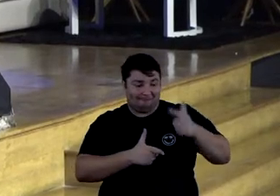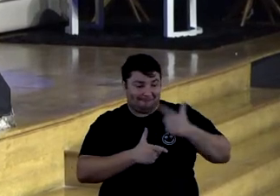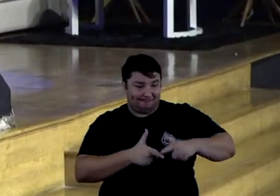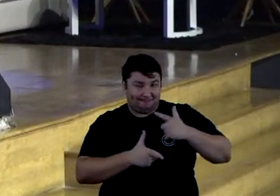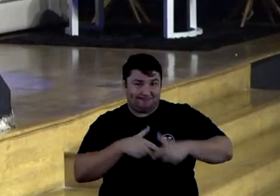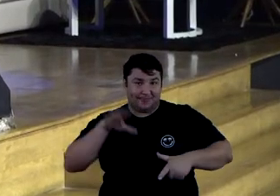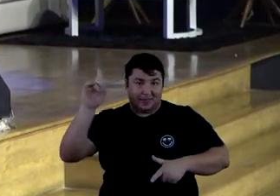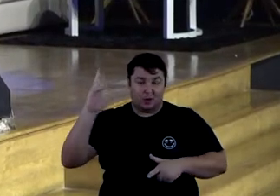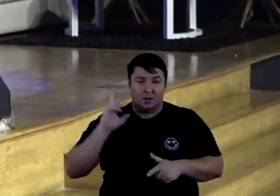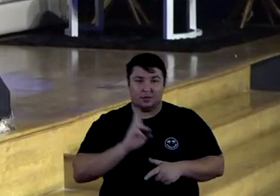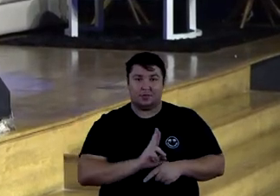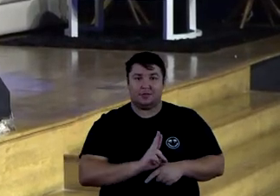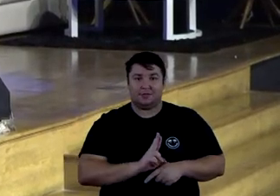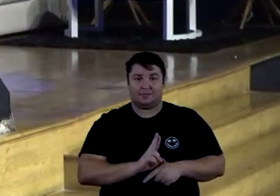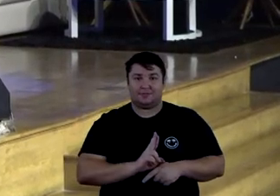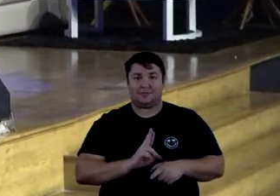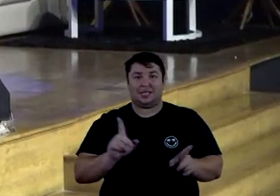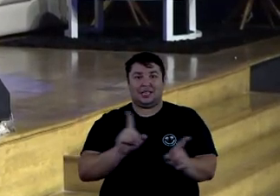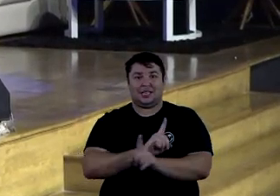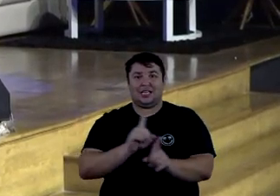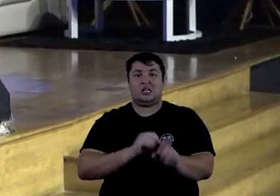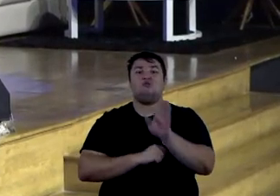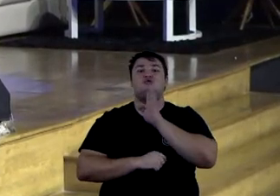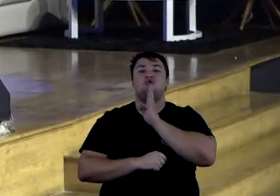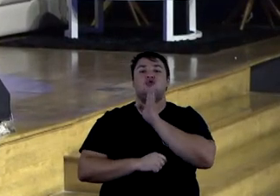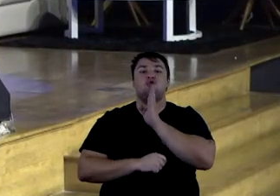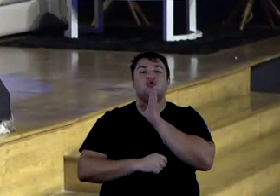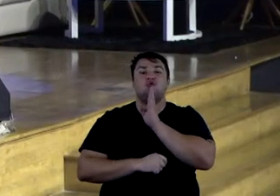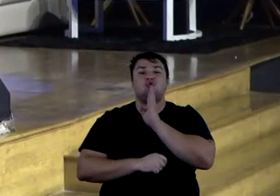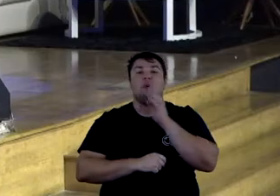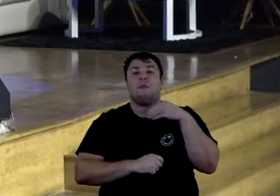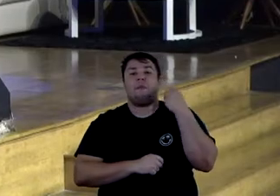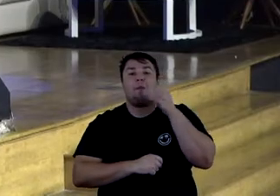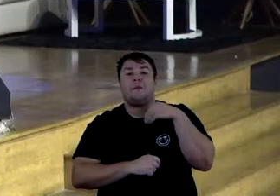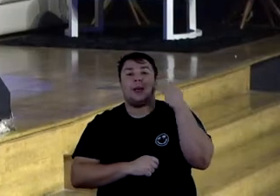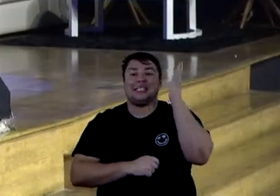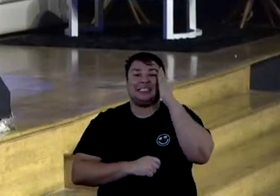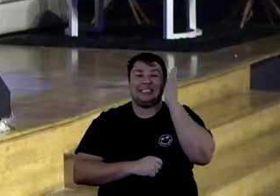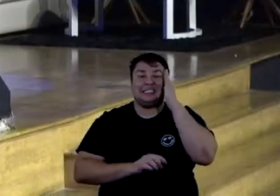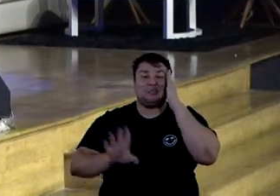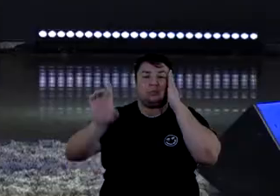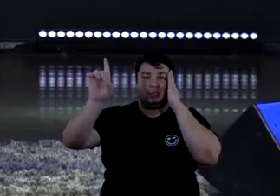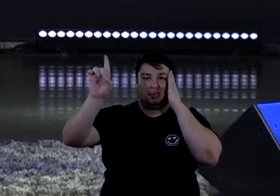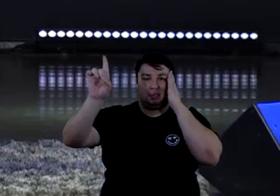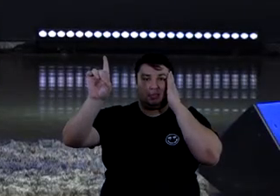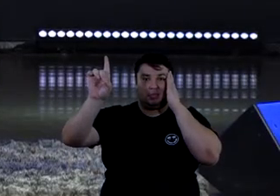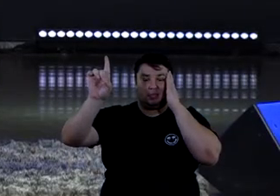problemas, e não conhecimento, experiência, entendimento de Deus,